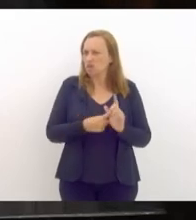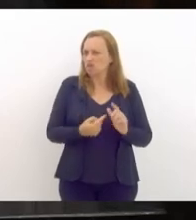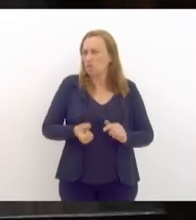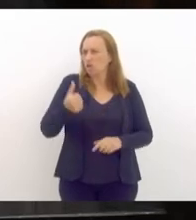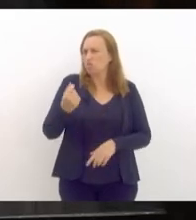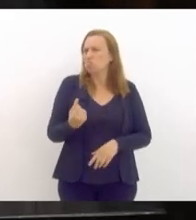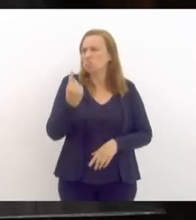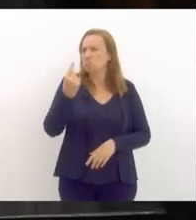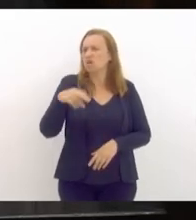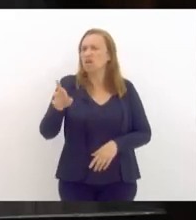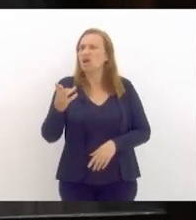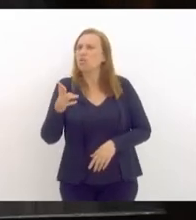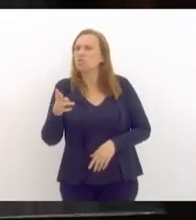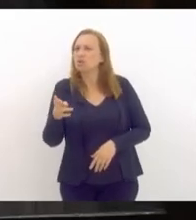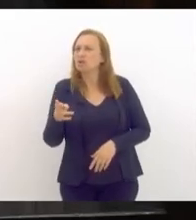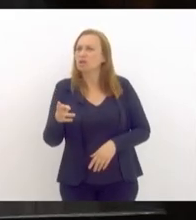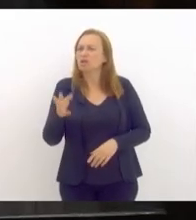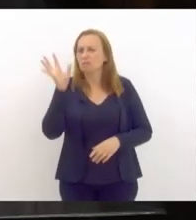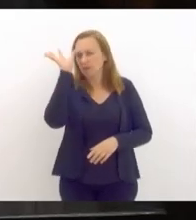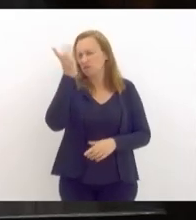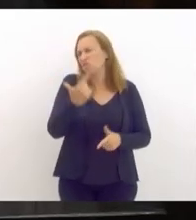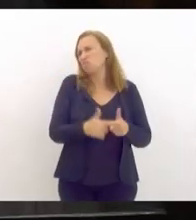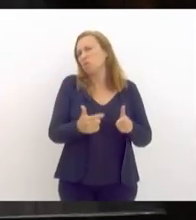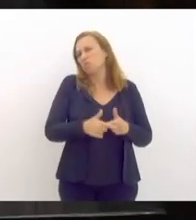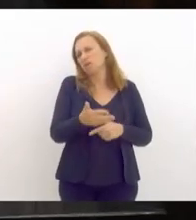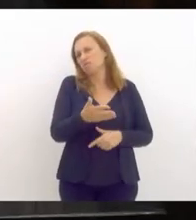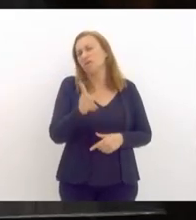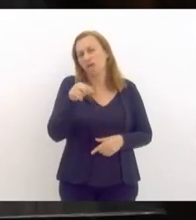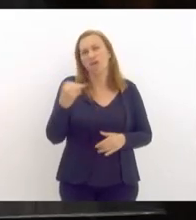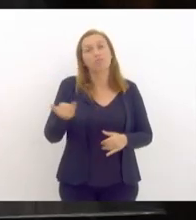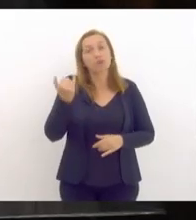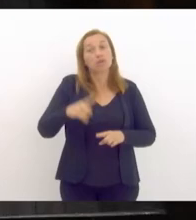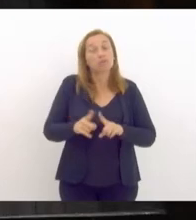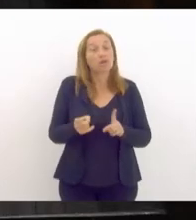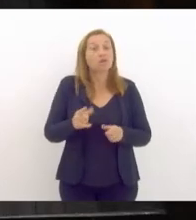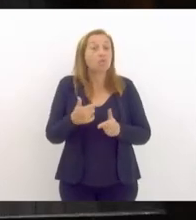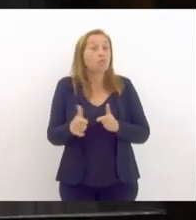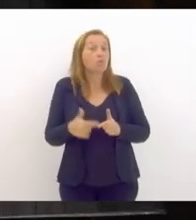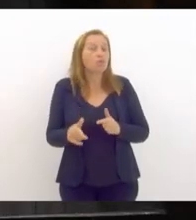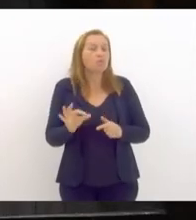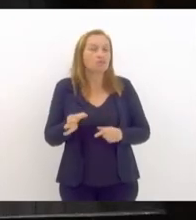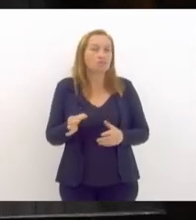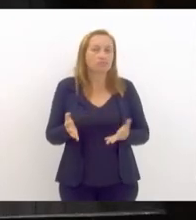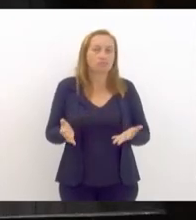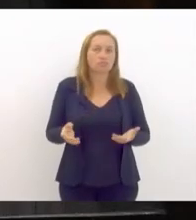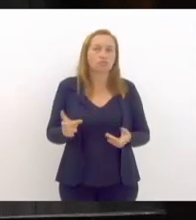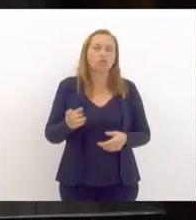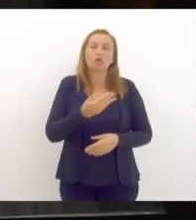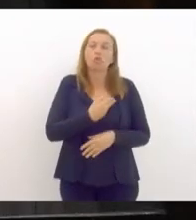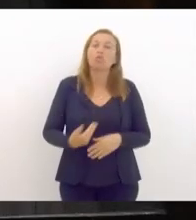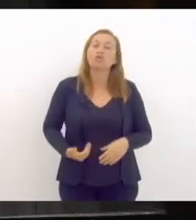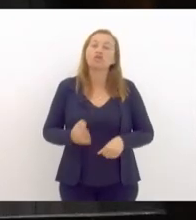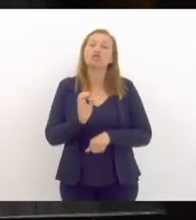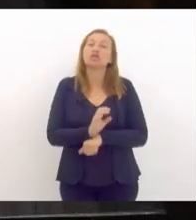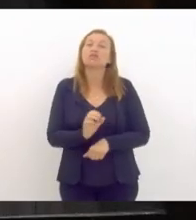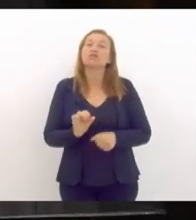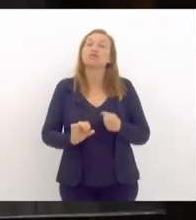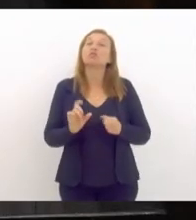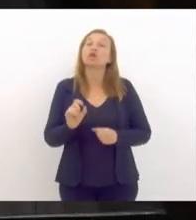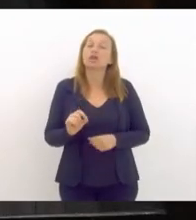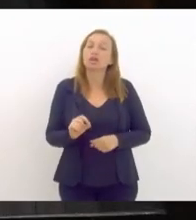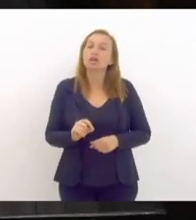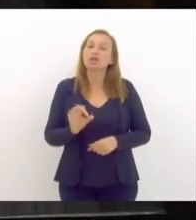de reais para resolver esse problema aqui é importante mas quero um problema pontual o que que o Governo do Estado está fazendo agora